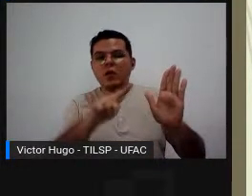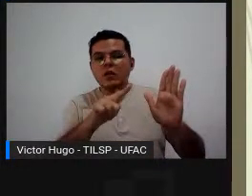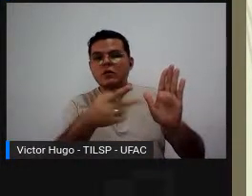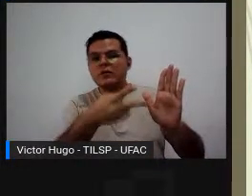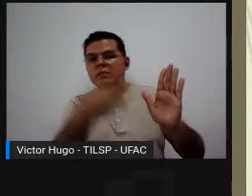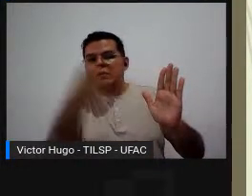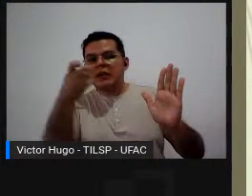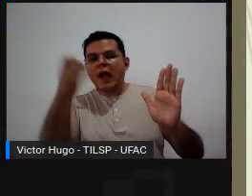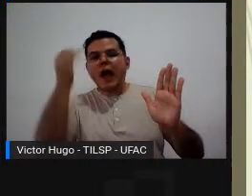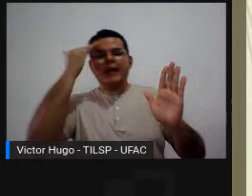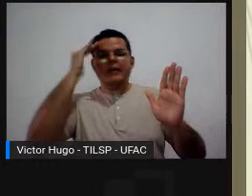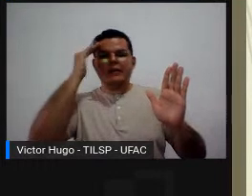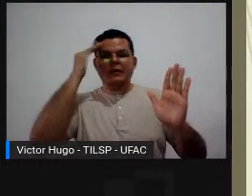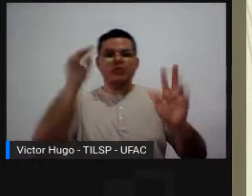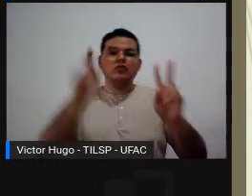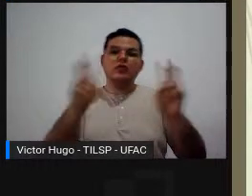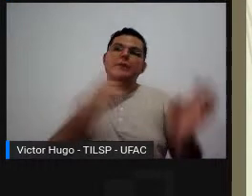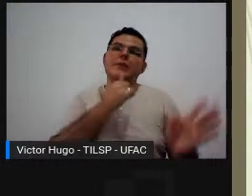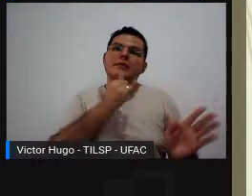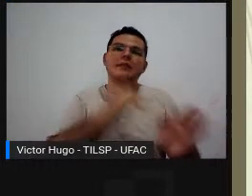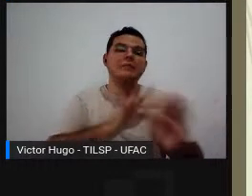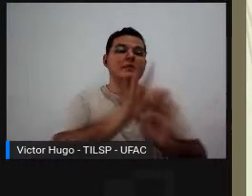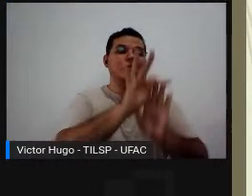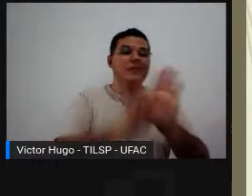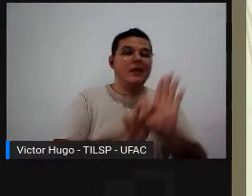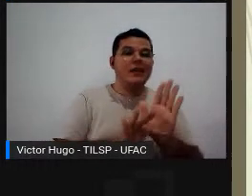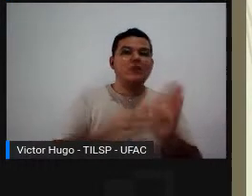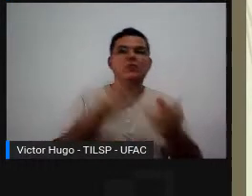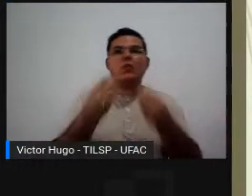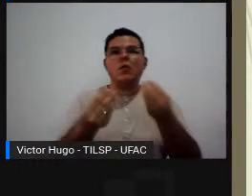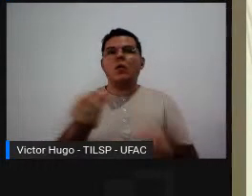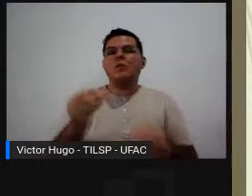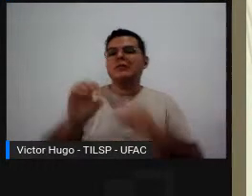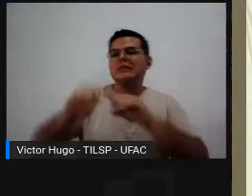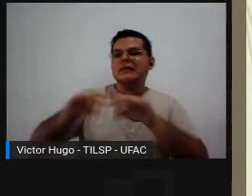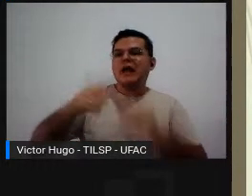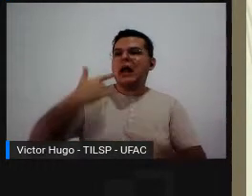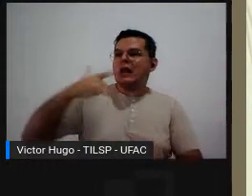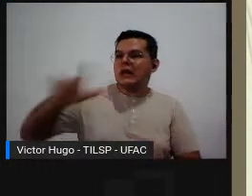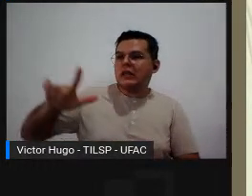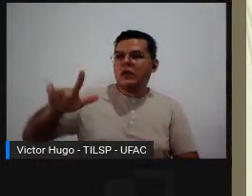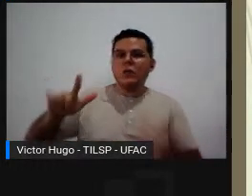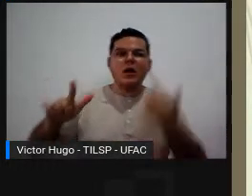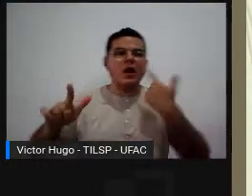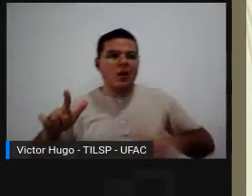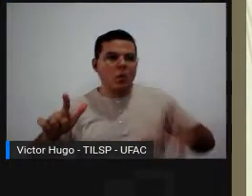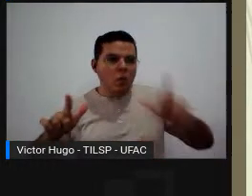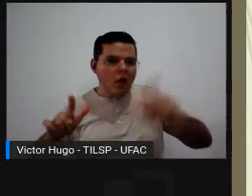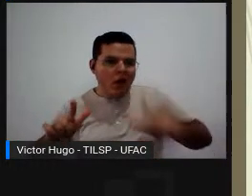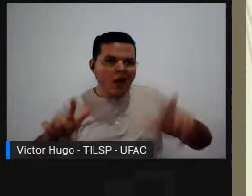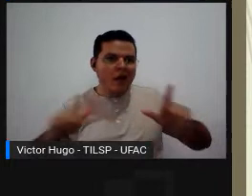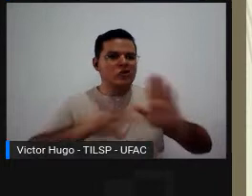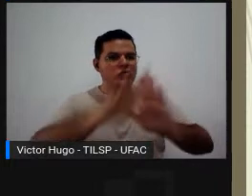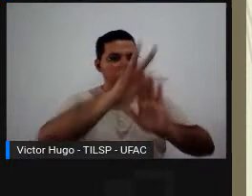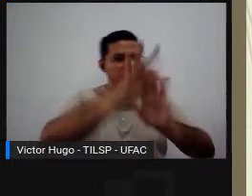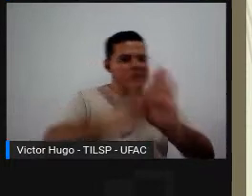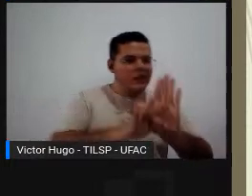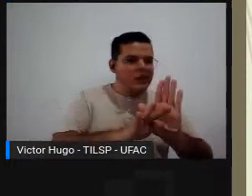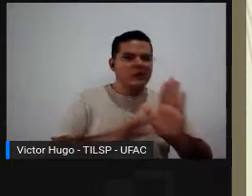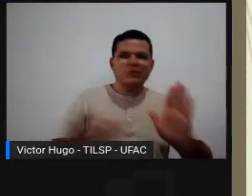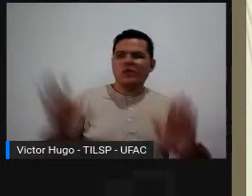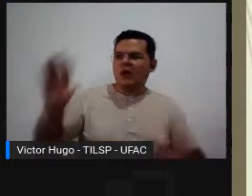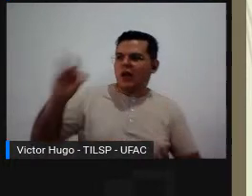em tipos de ensino de língua, linguagem, língua, texto, a língua falada, língua